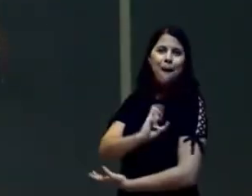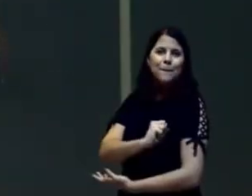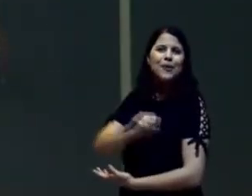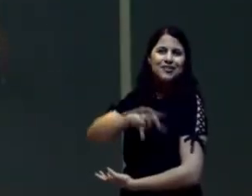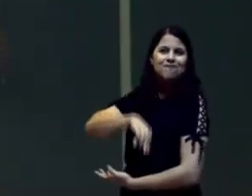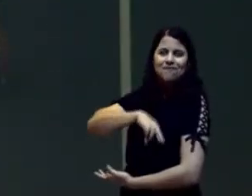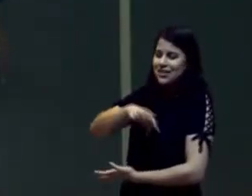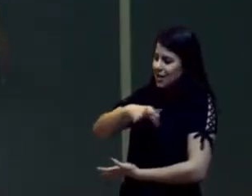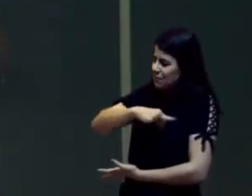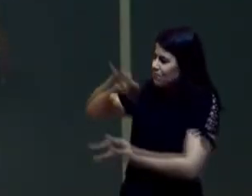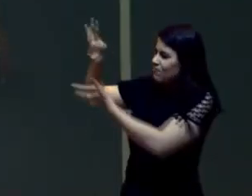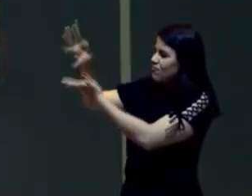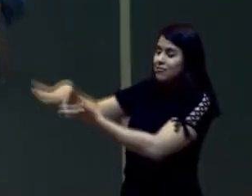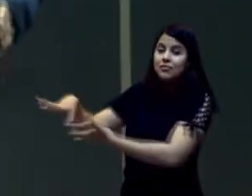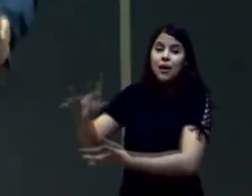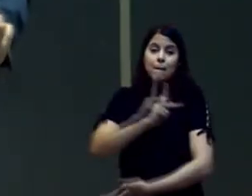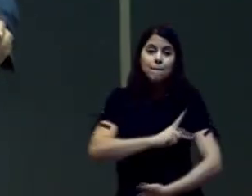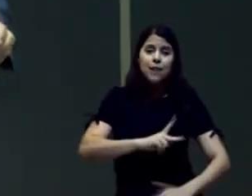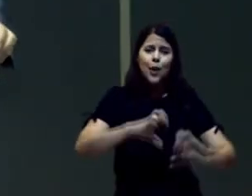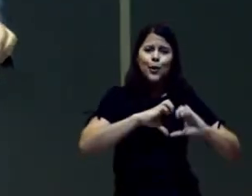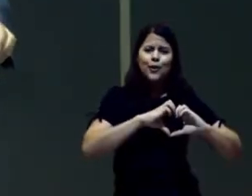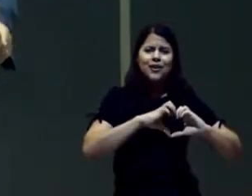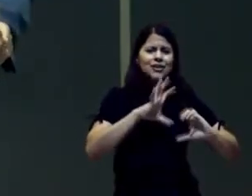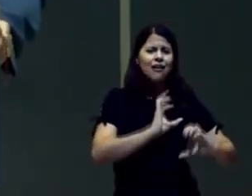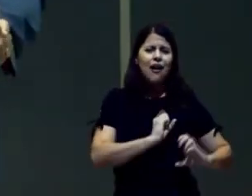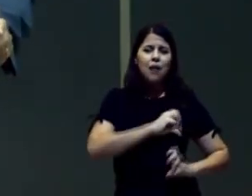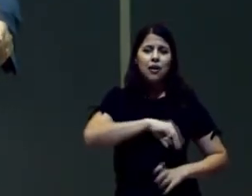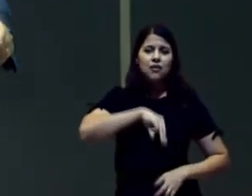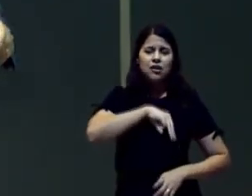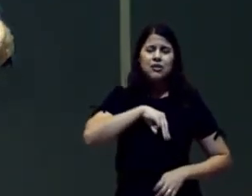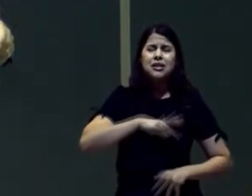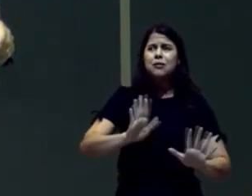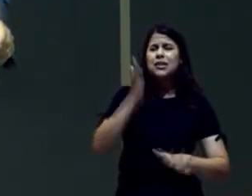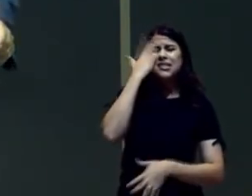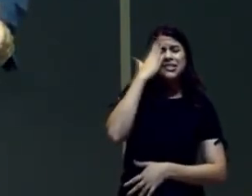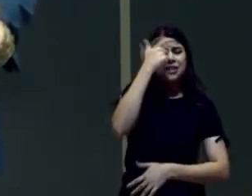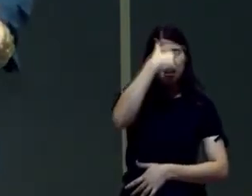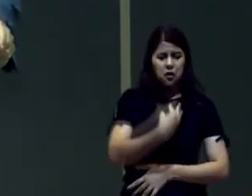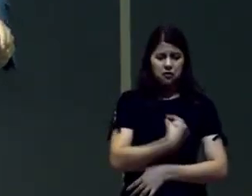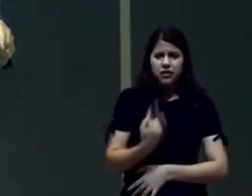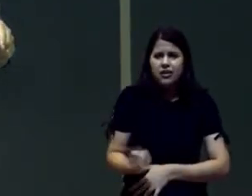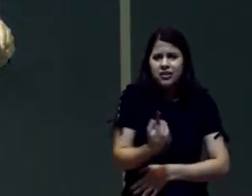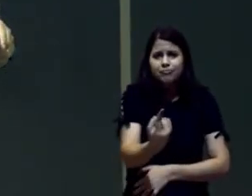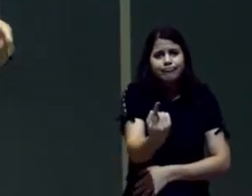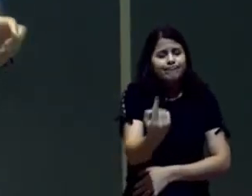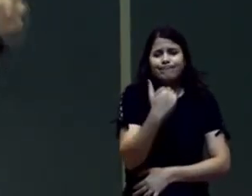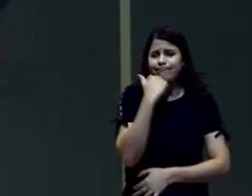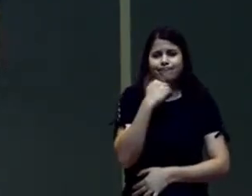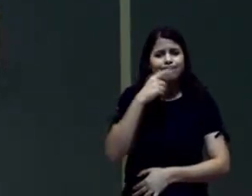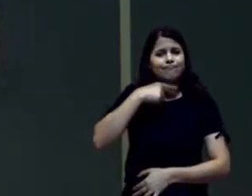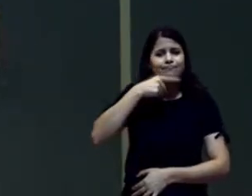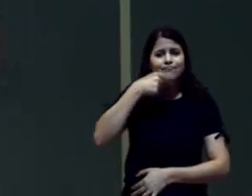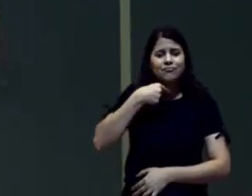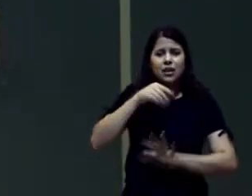Porque no coração de Paulo, ele sabia que não duraria para sempre, mas ele sabia também que a obra missionária teria